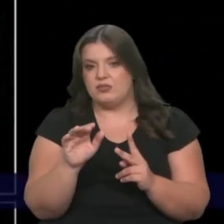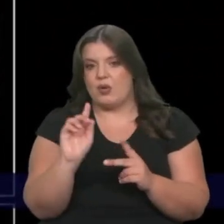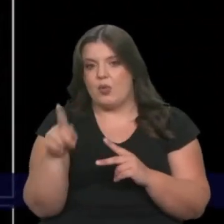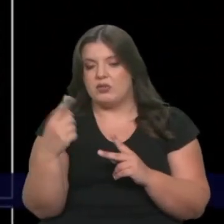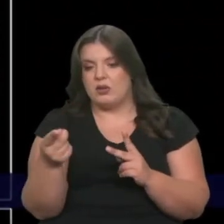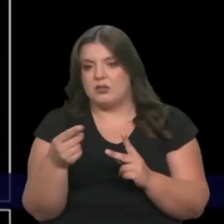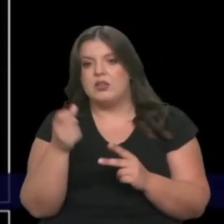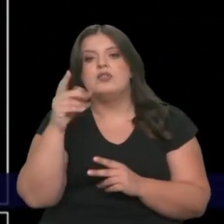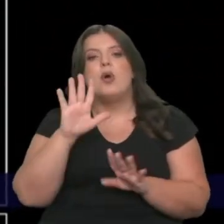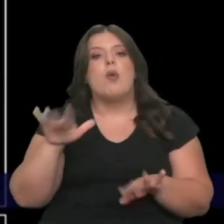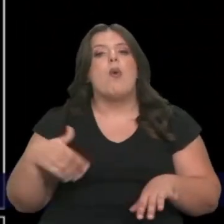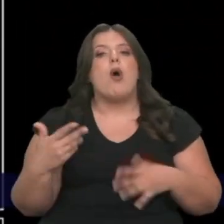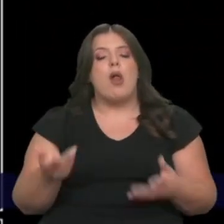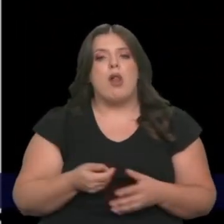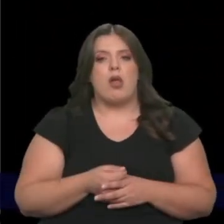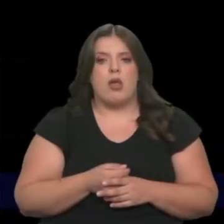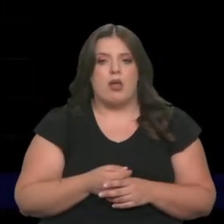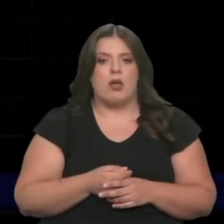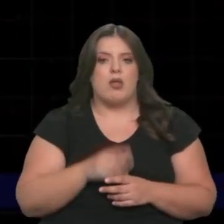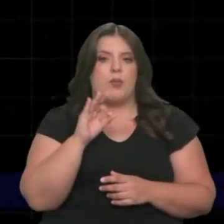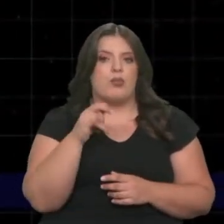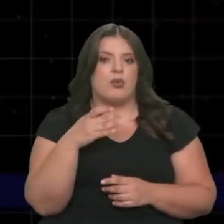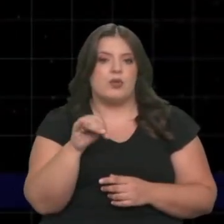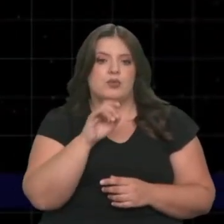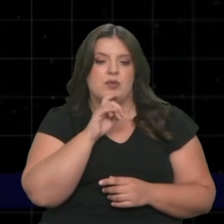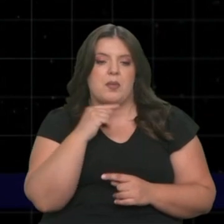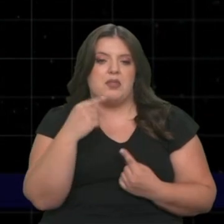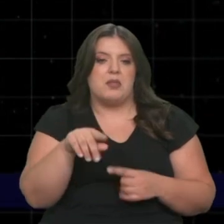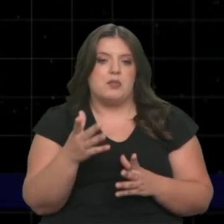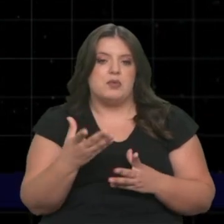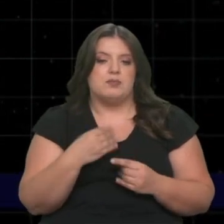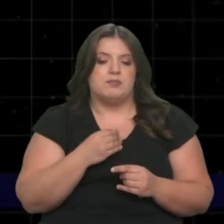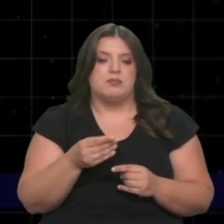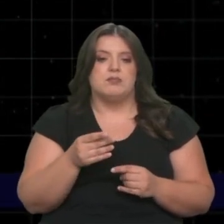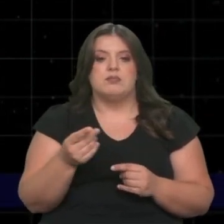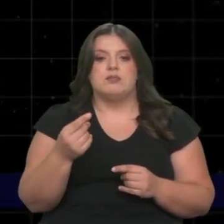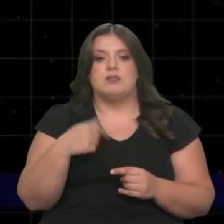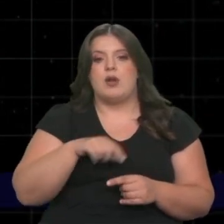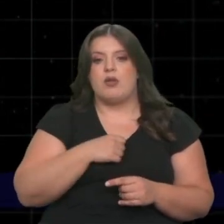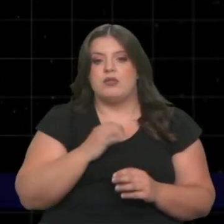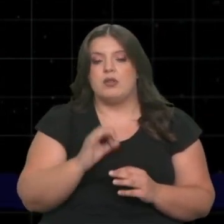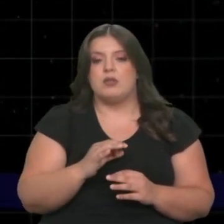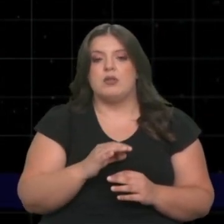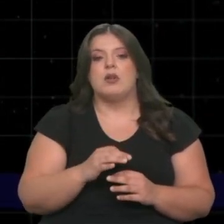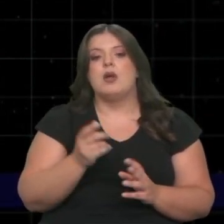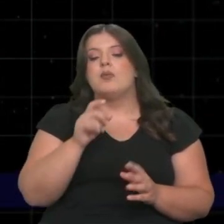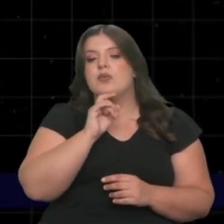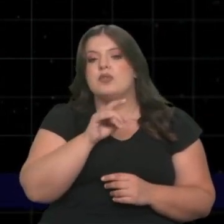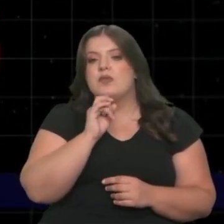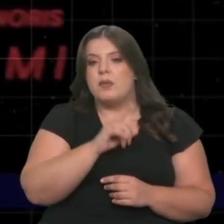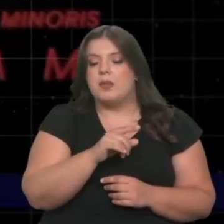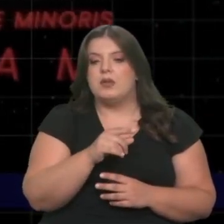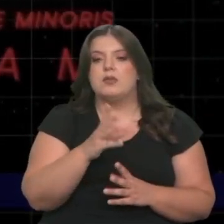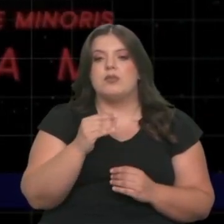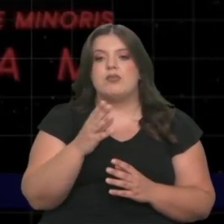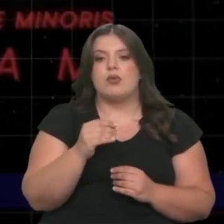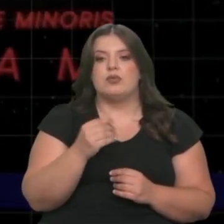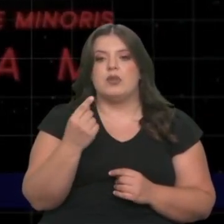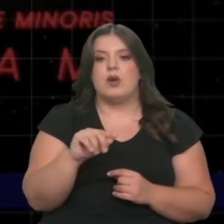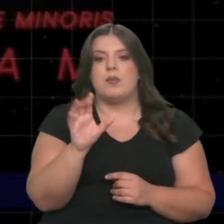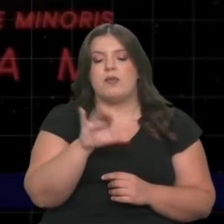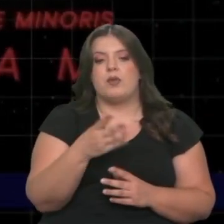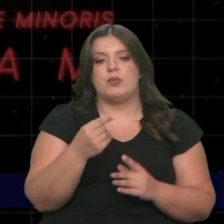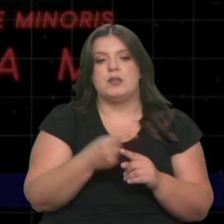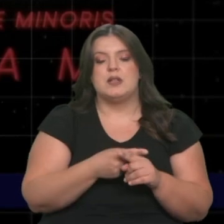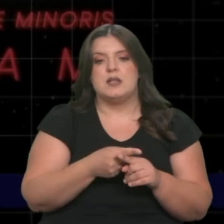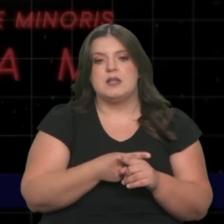história científica por trás da Polaris? E agora, se calhar, vamos ter ainda mais apreço pela nossa estrela polar. É que, muito provavelmente, há uma maneira muito interessante das